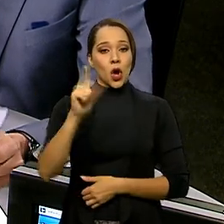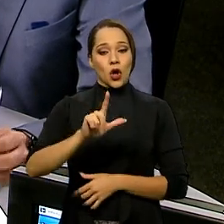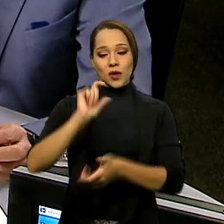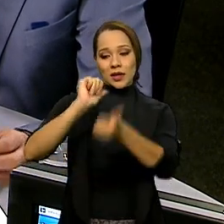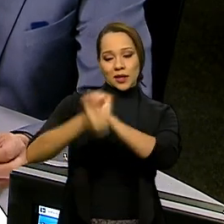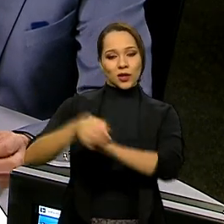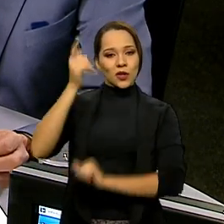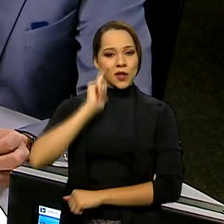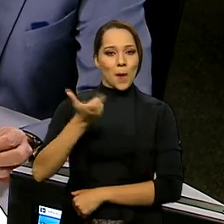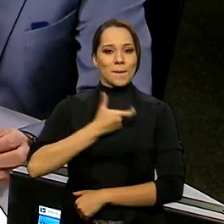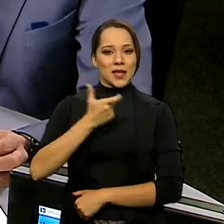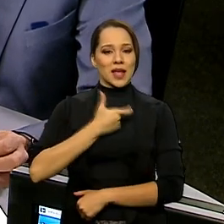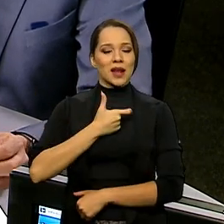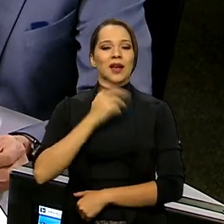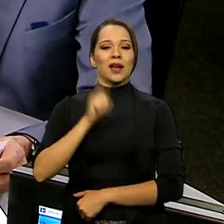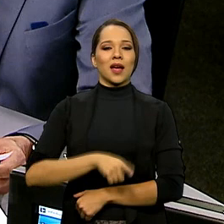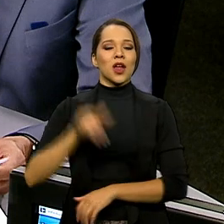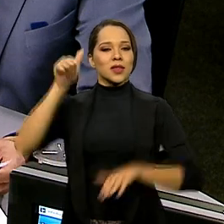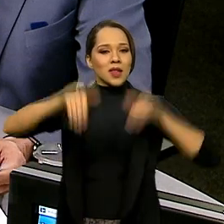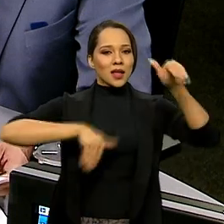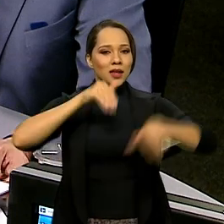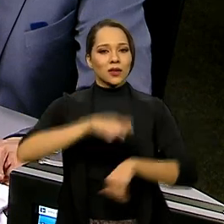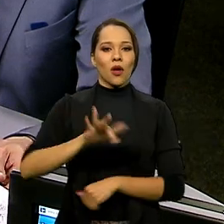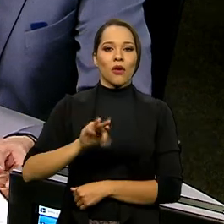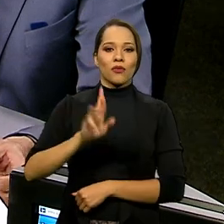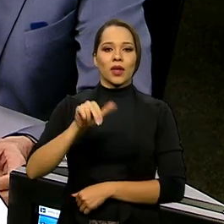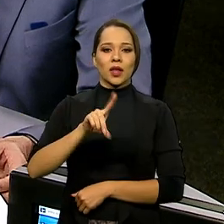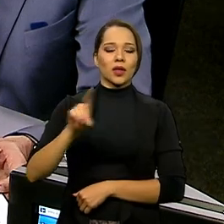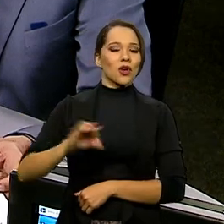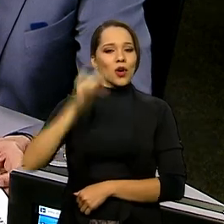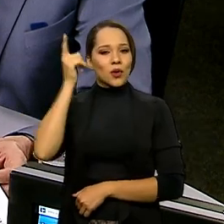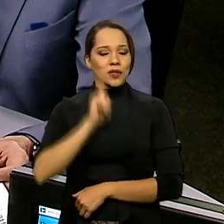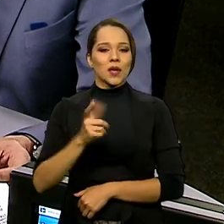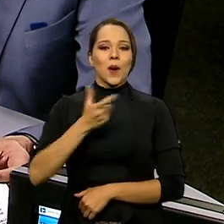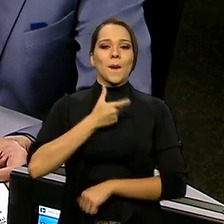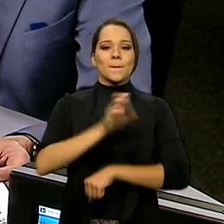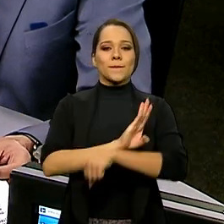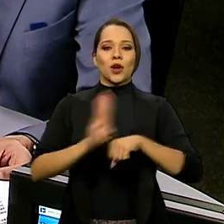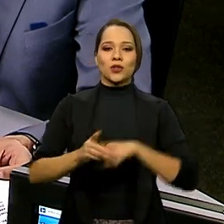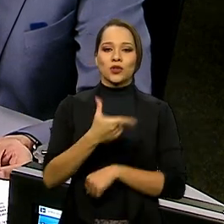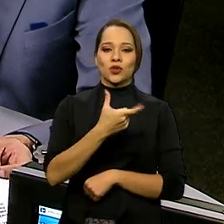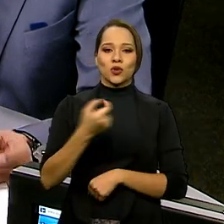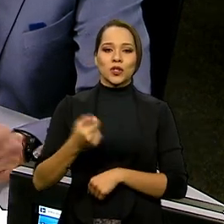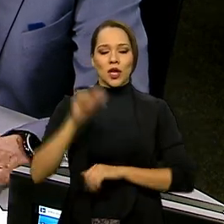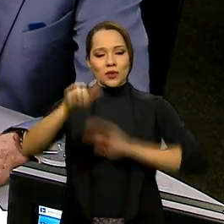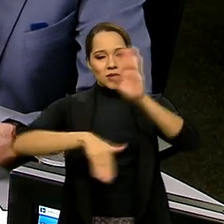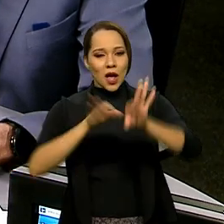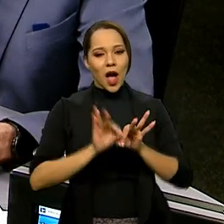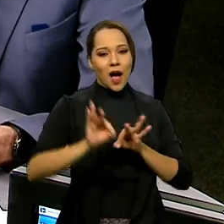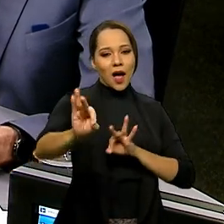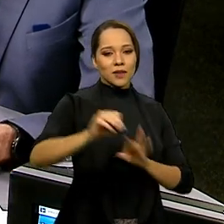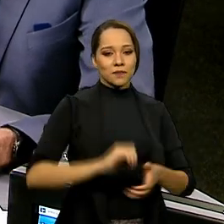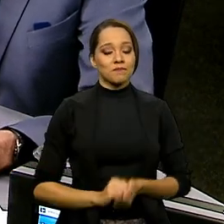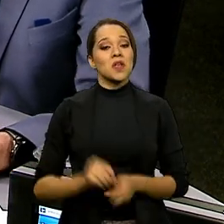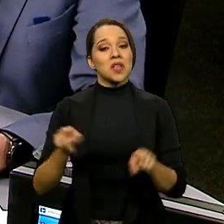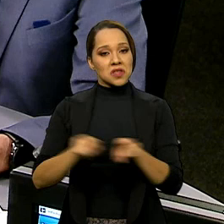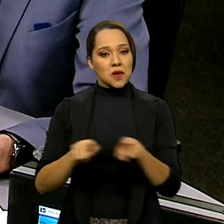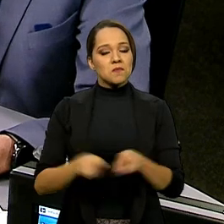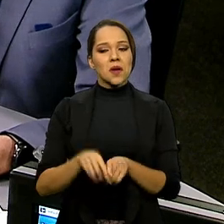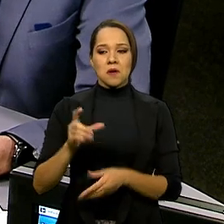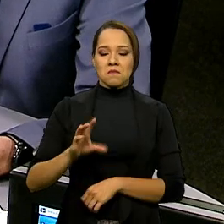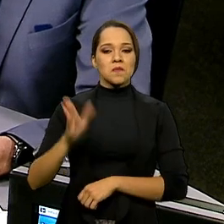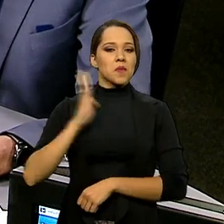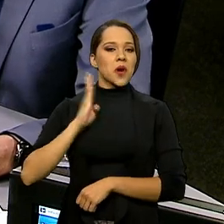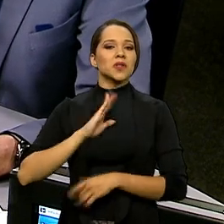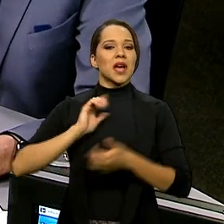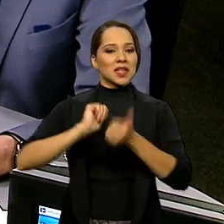que ganhou medalha em Tóquio foi o nadador Fernando Scheffer, que conquistou o bronze nos 200 metros nado livre. Fernando também recebe o